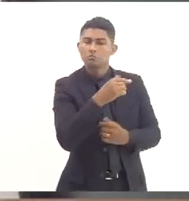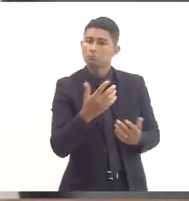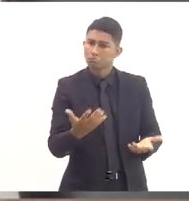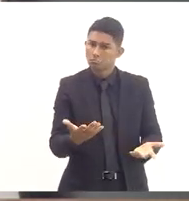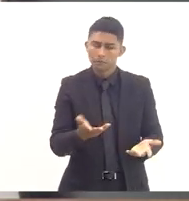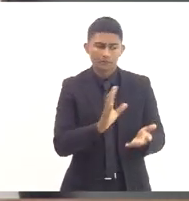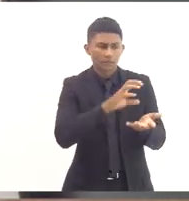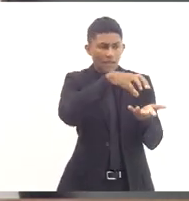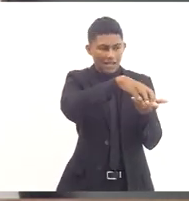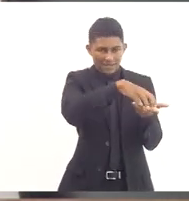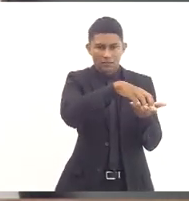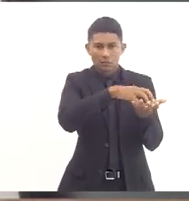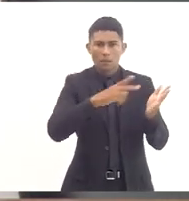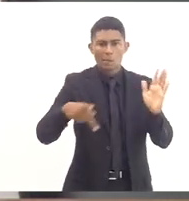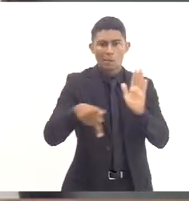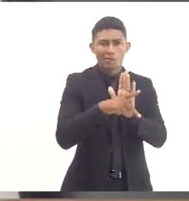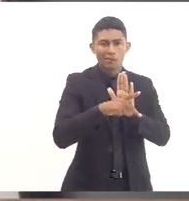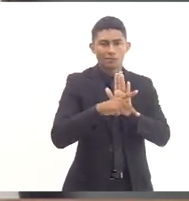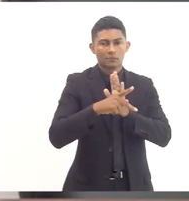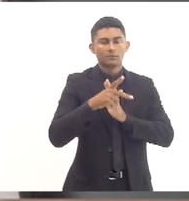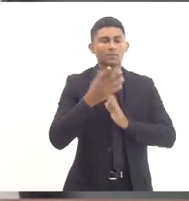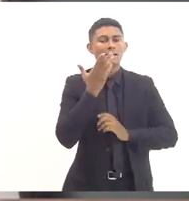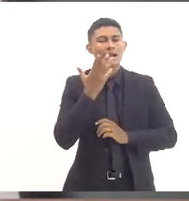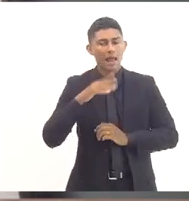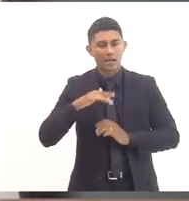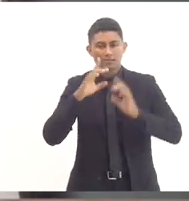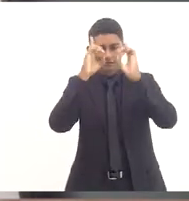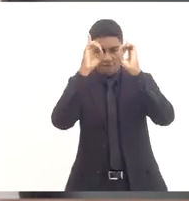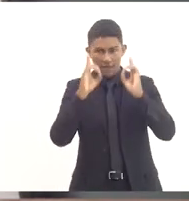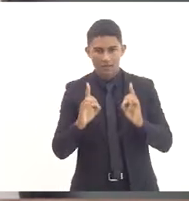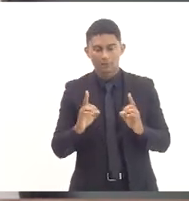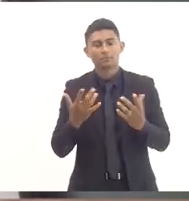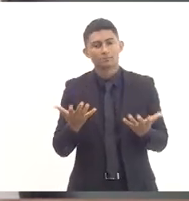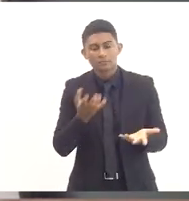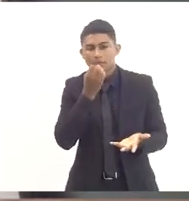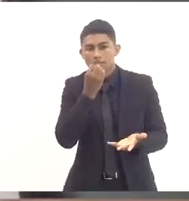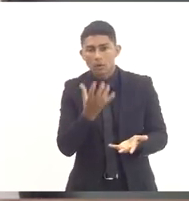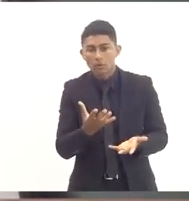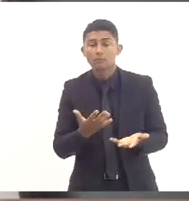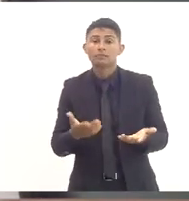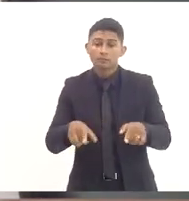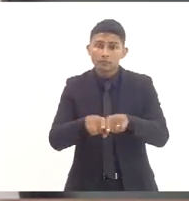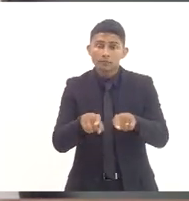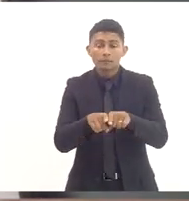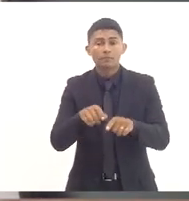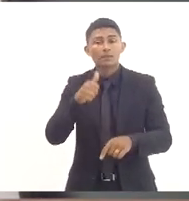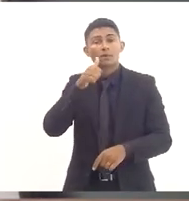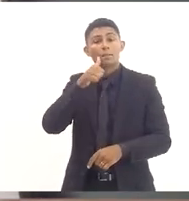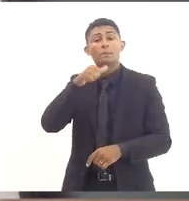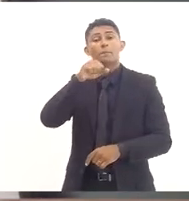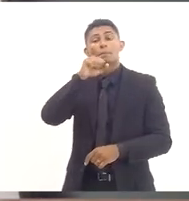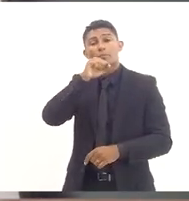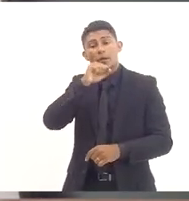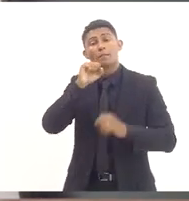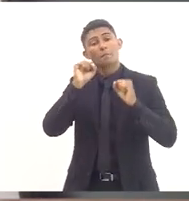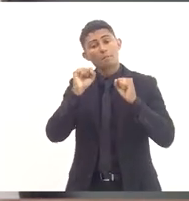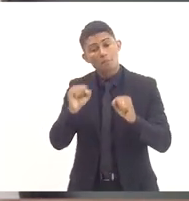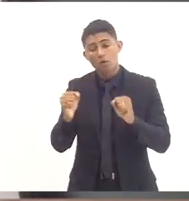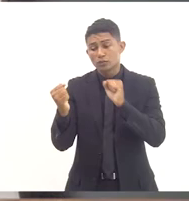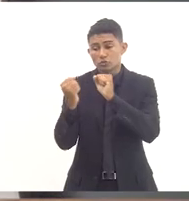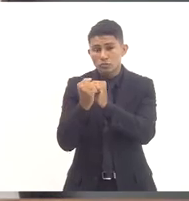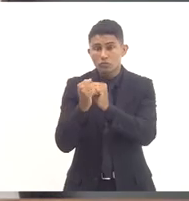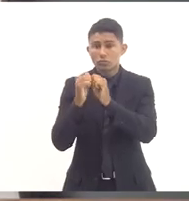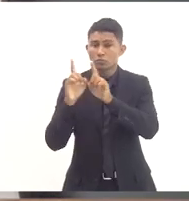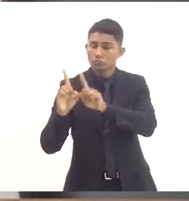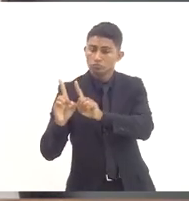centro de especial de reabilitação especializado de aprendizado especializado essas manchas poderiam aprender um ofício elas poderiam inclusive